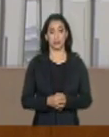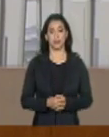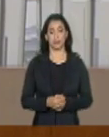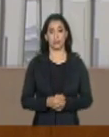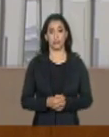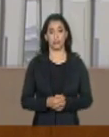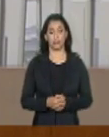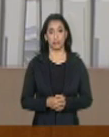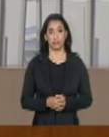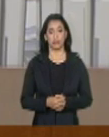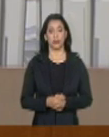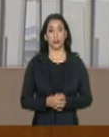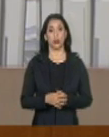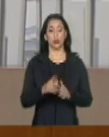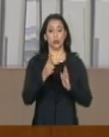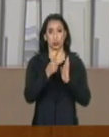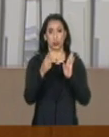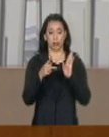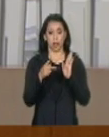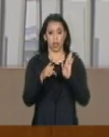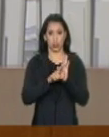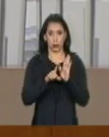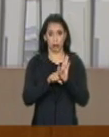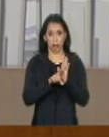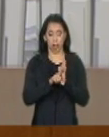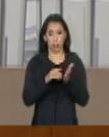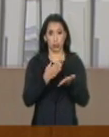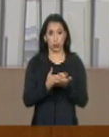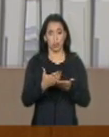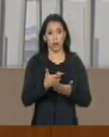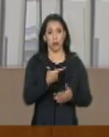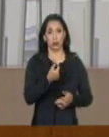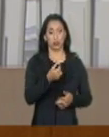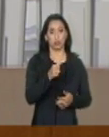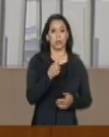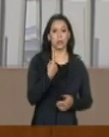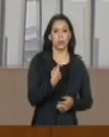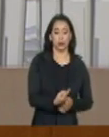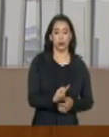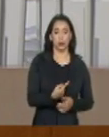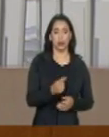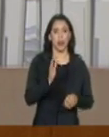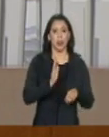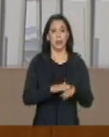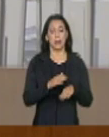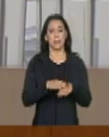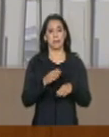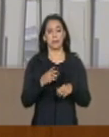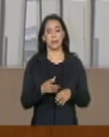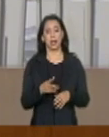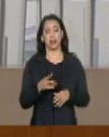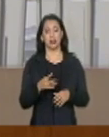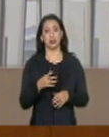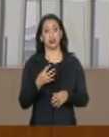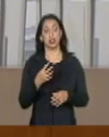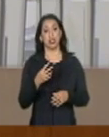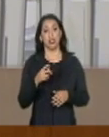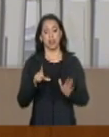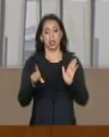Um projeto de lei que começou em 2001, há mais de duas legislaturas, tramitava